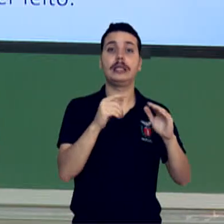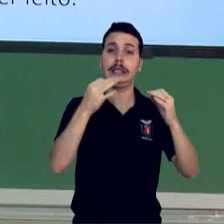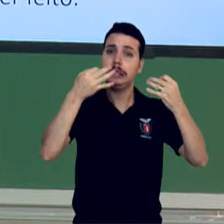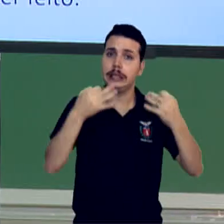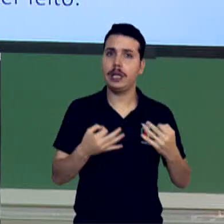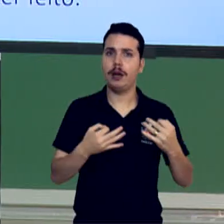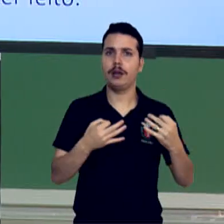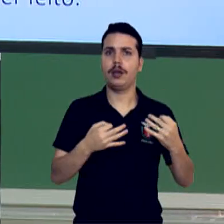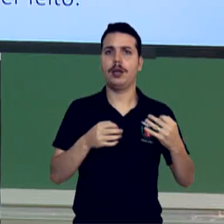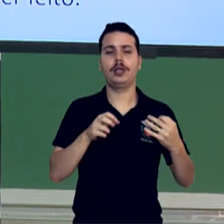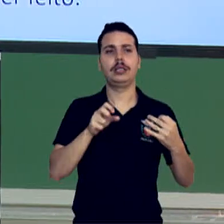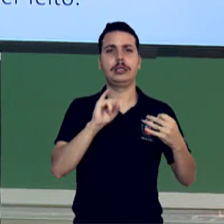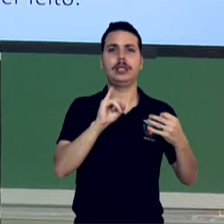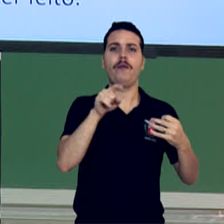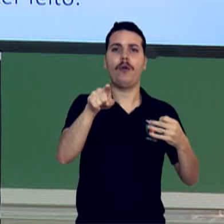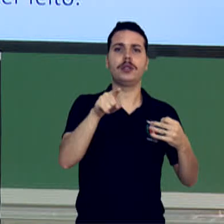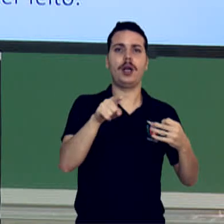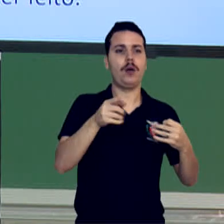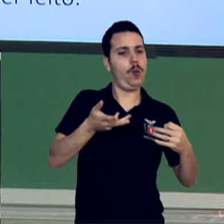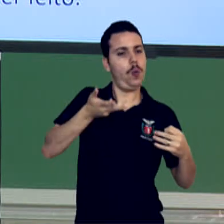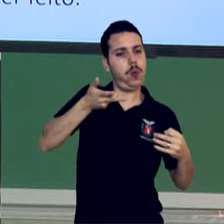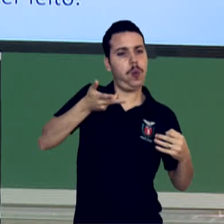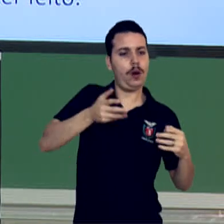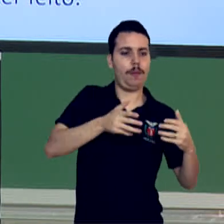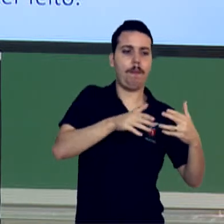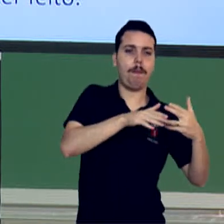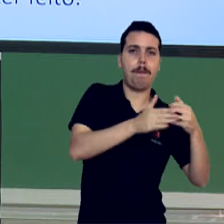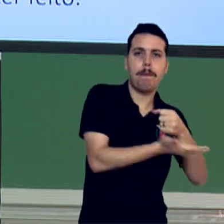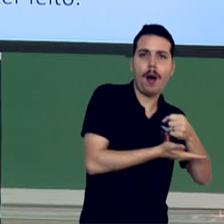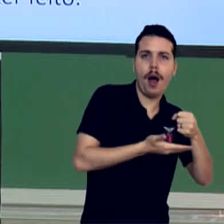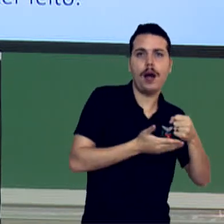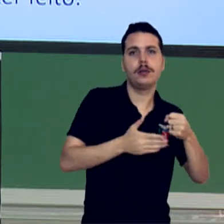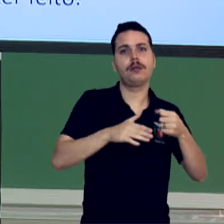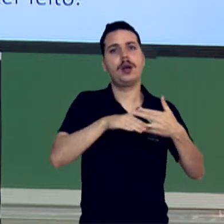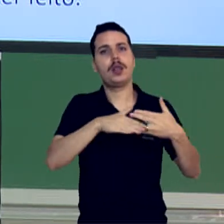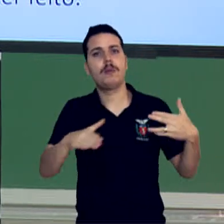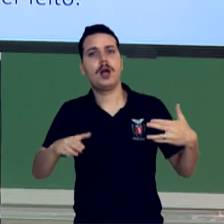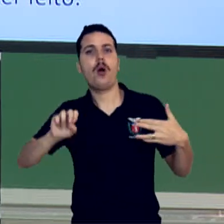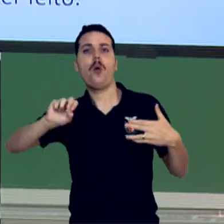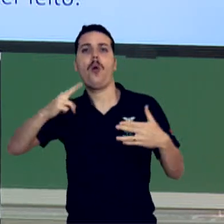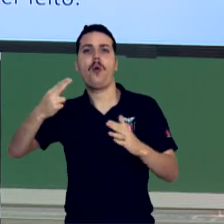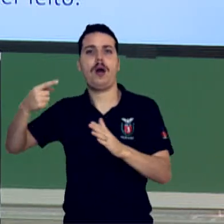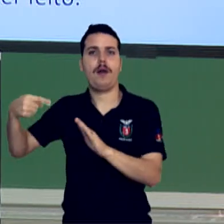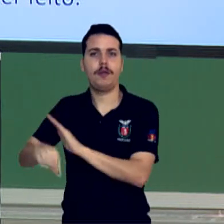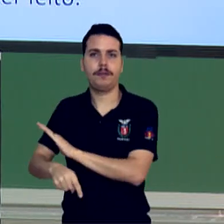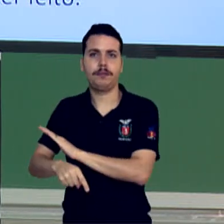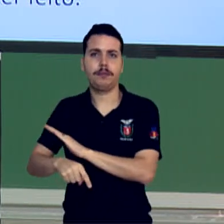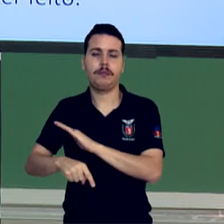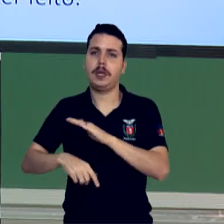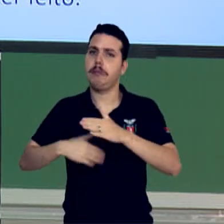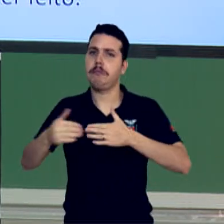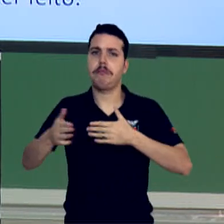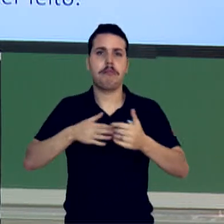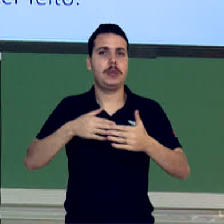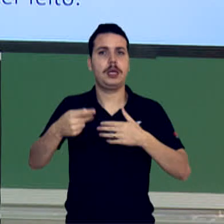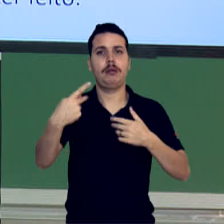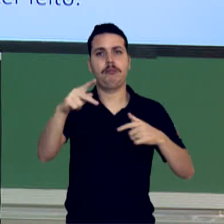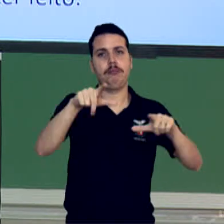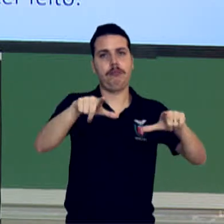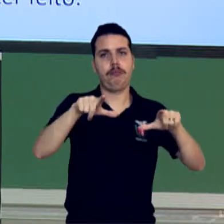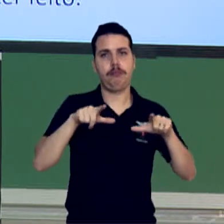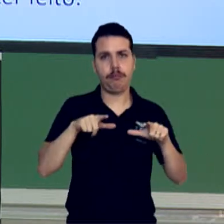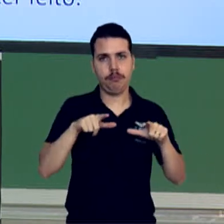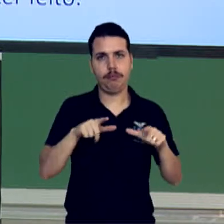que você tem, se ele é básico, se ele é intermediário ou se ele é avançado, independentemente dos seus